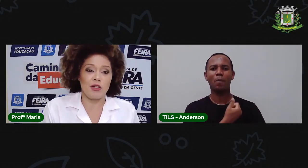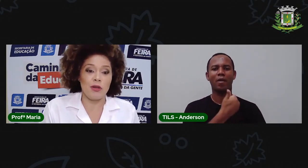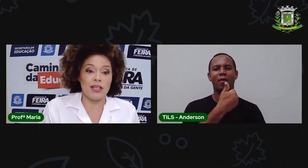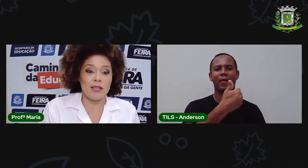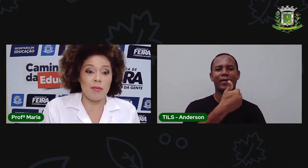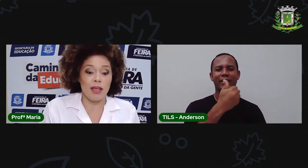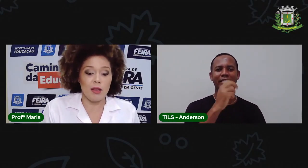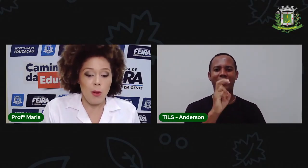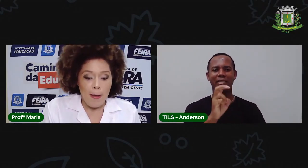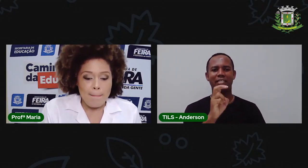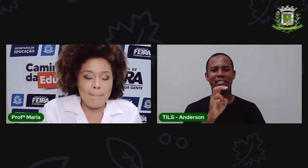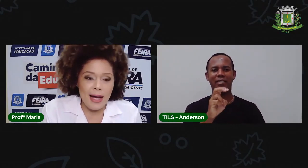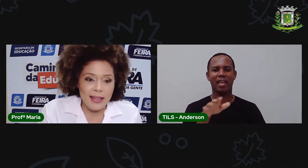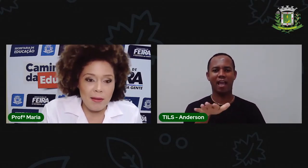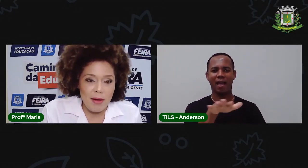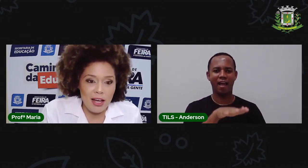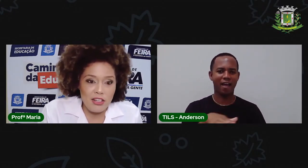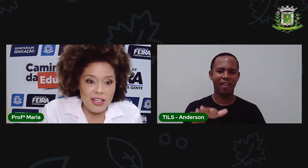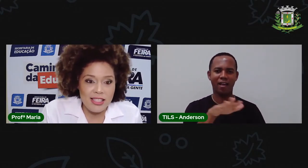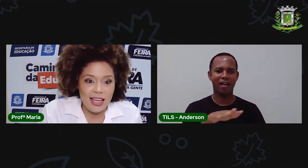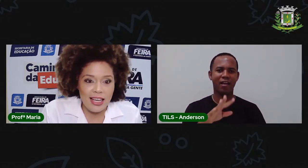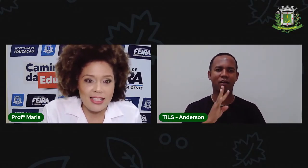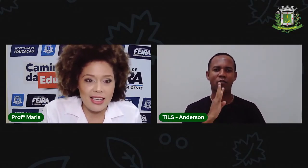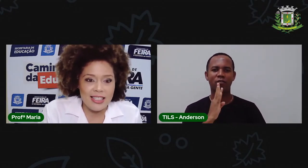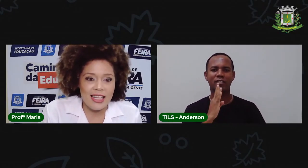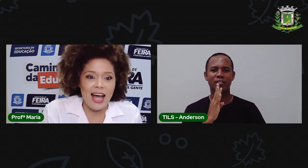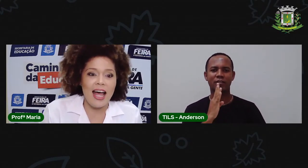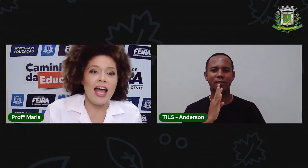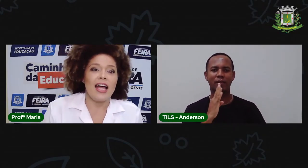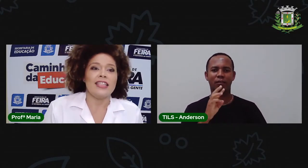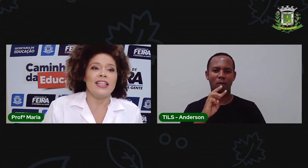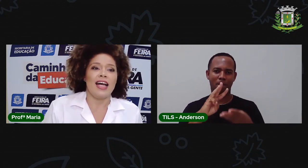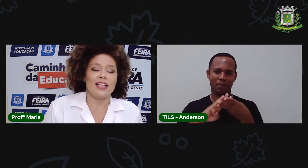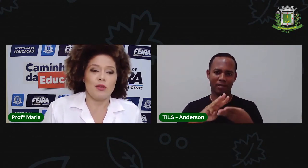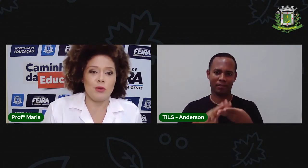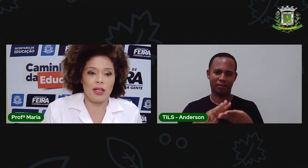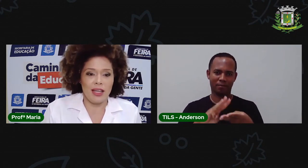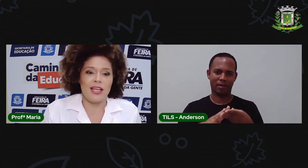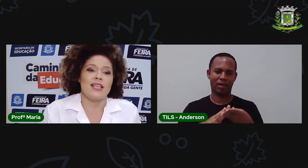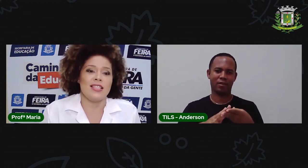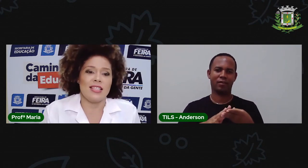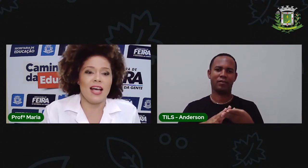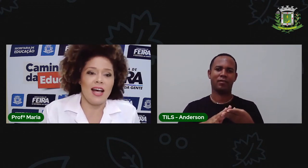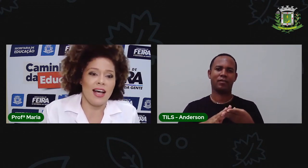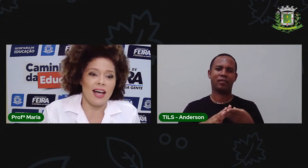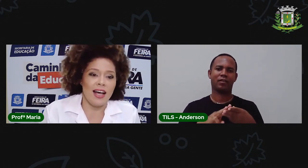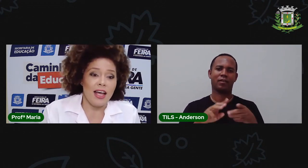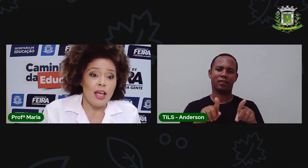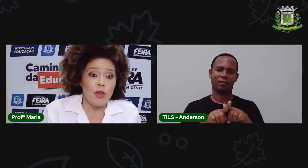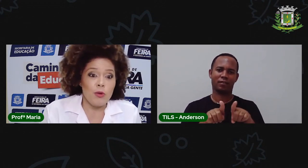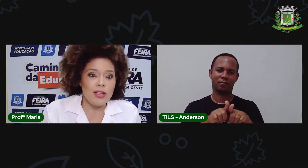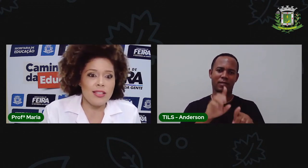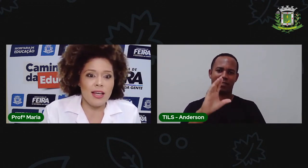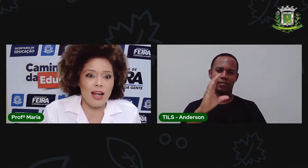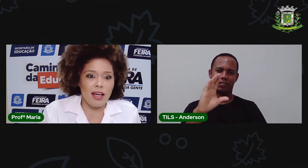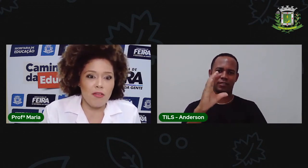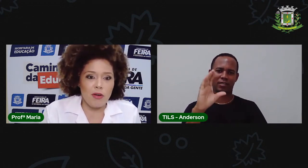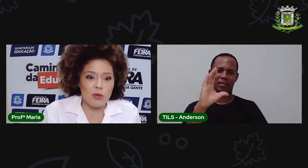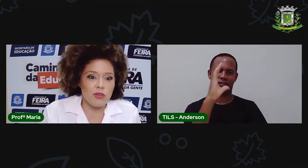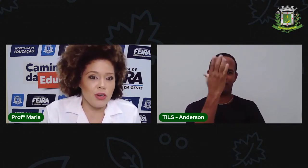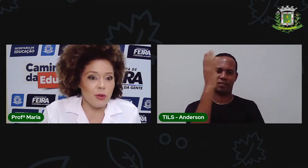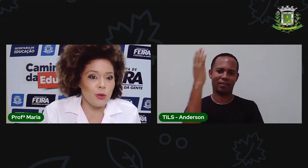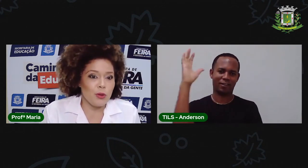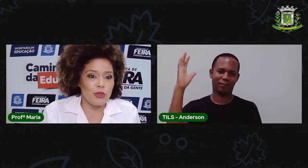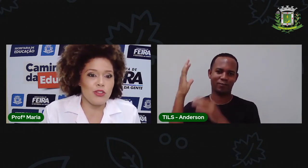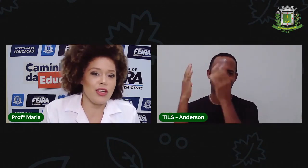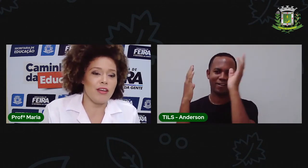15, área de conhecimento, matemática e ciências da natureza. E o que será que